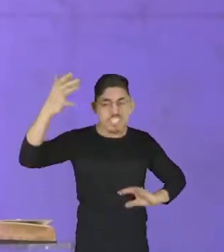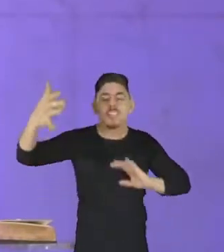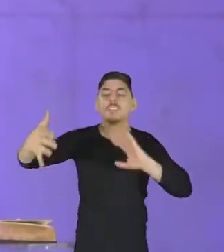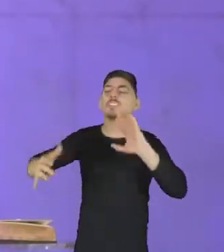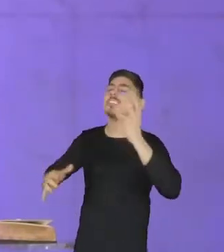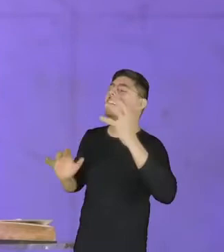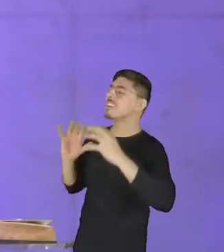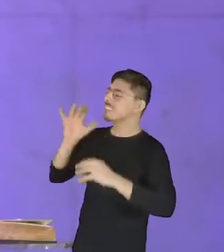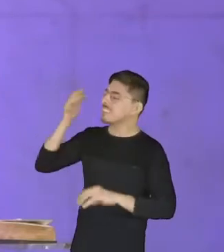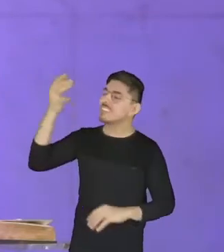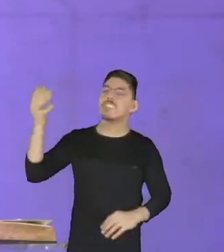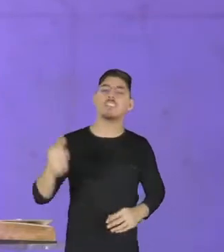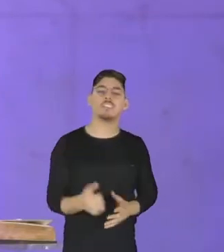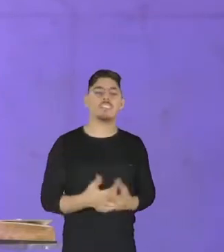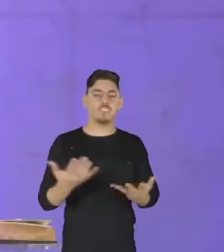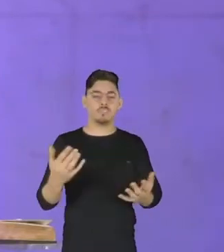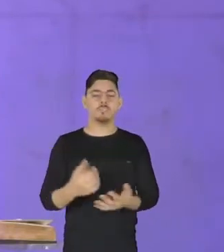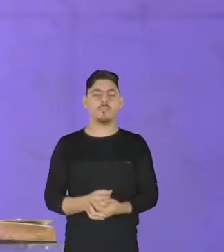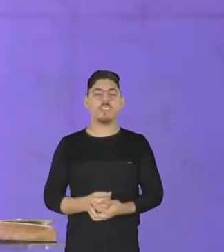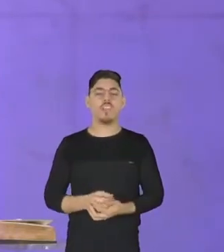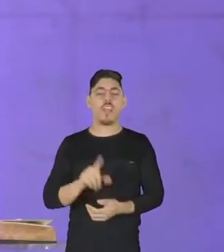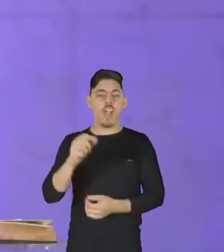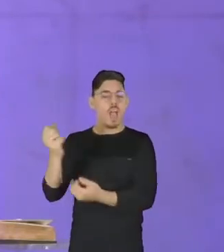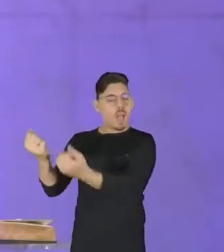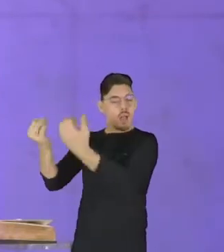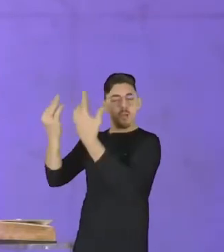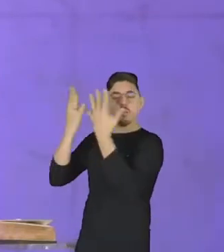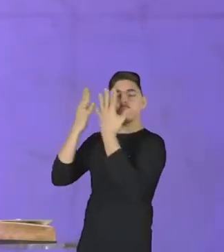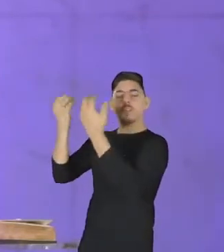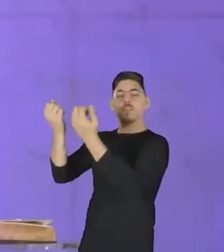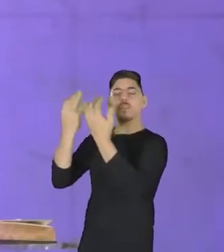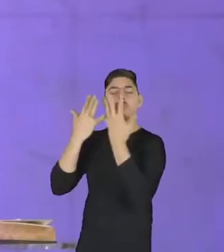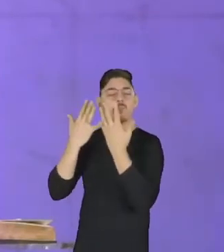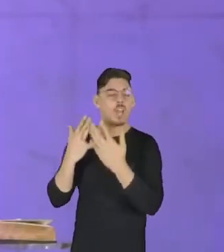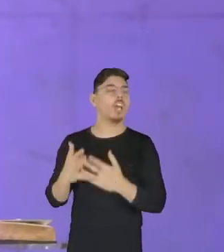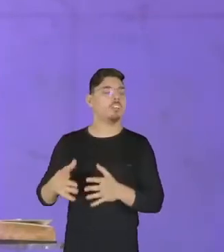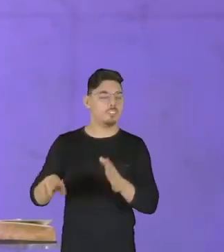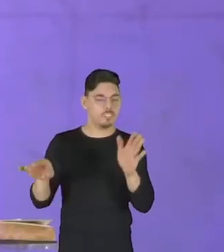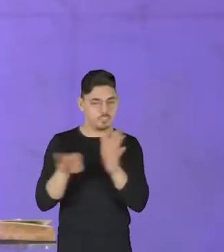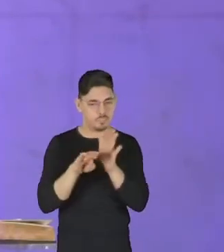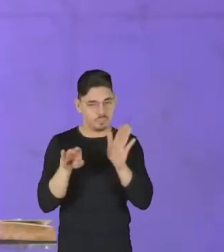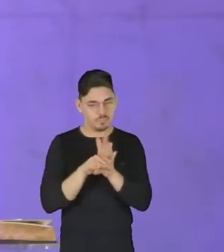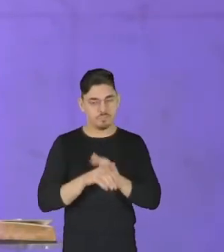povo. As coisas começaram a acontecer na vida do povo.